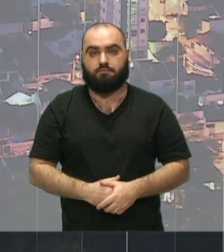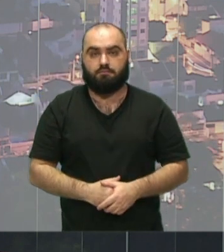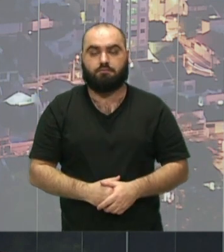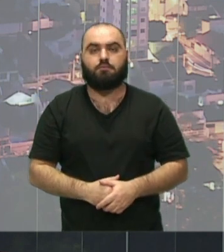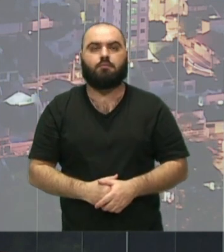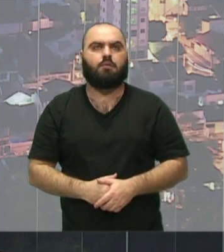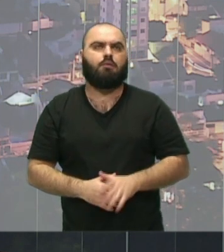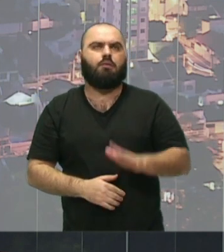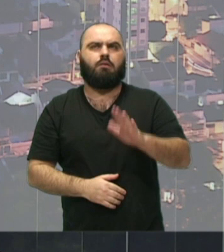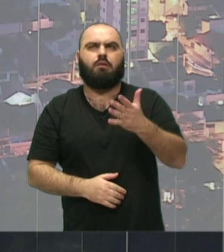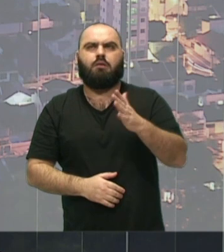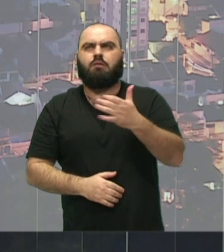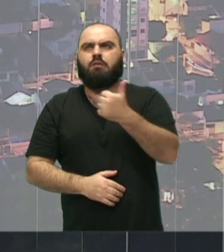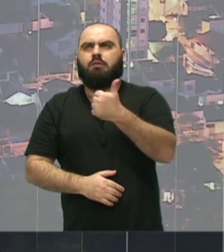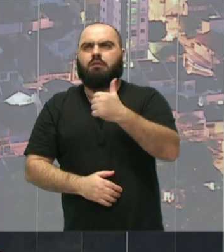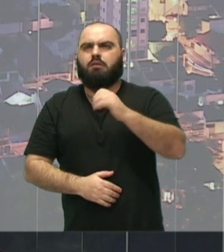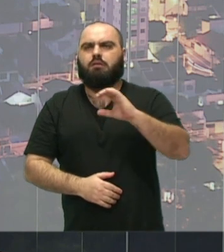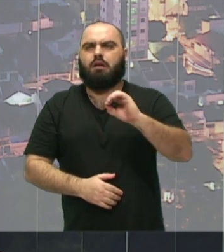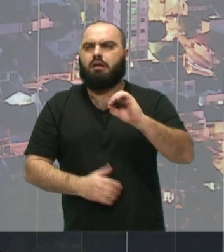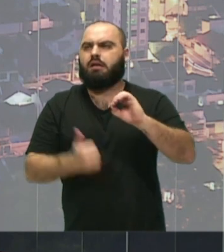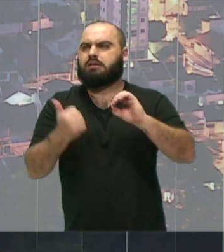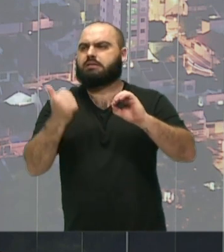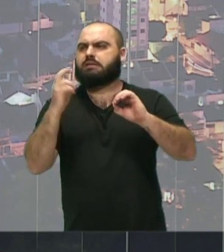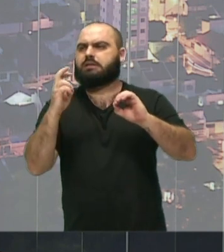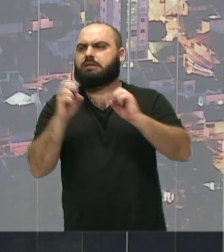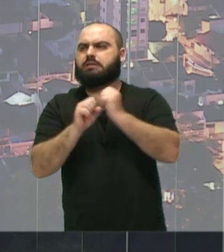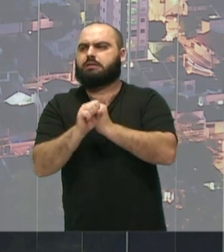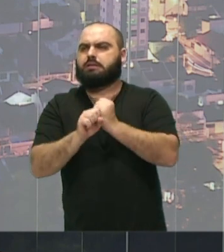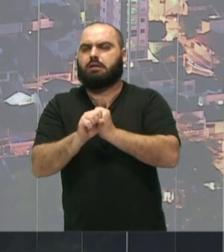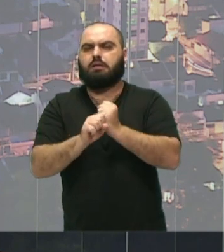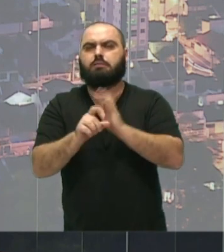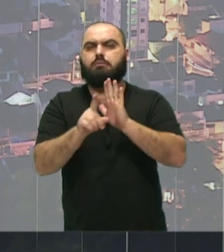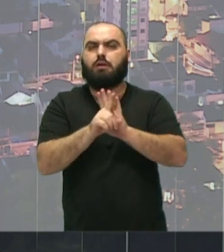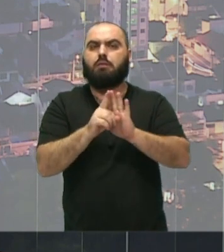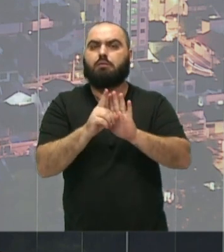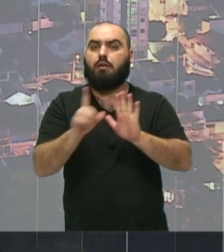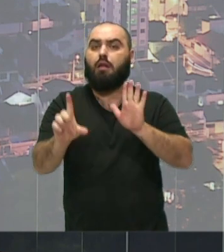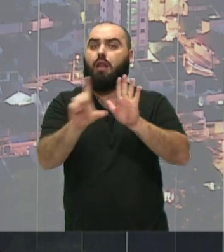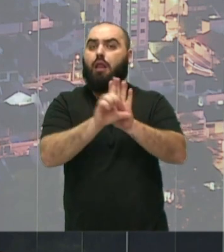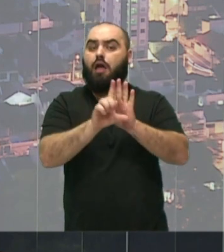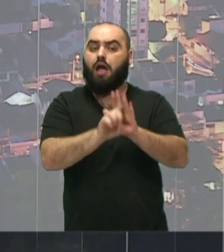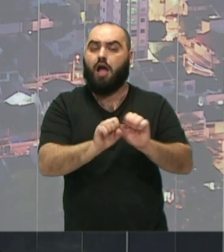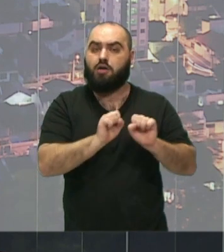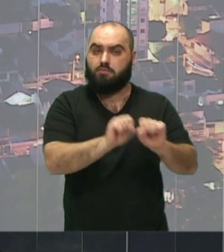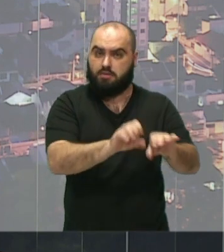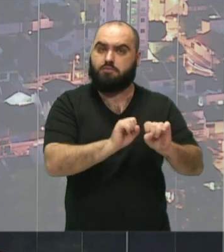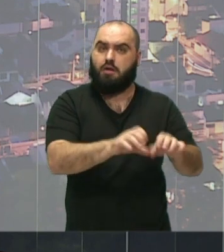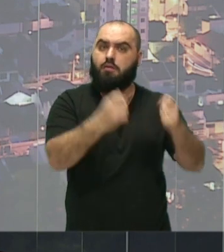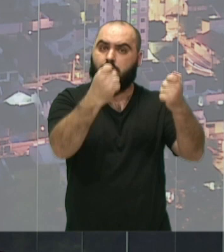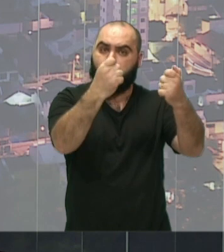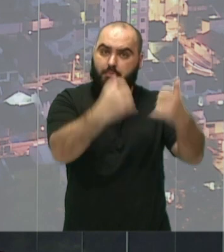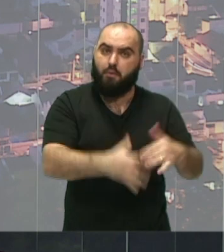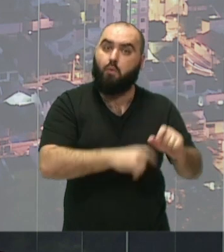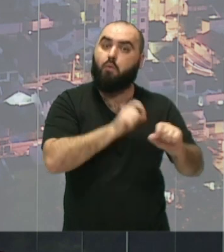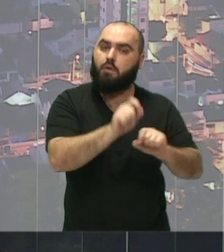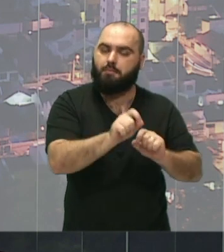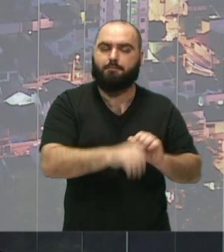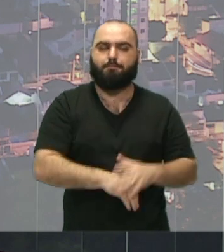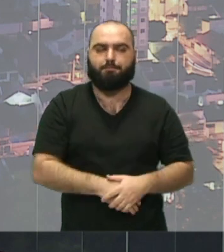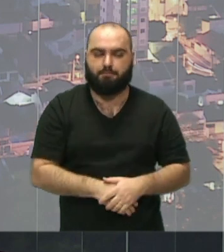acho que 10 ou 15 anos, a Lei de Diretrizes e Bases da Educação estabeleceu, né, que além de